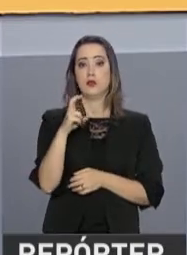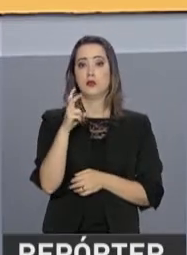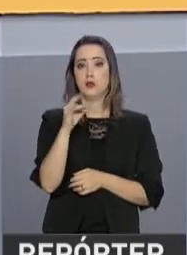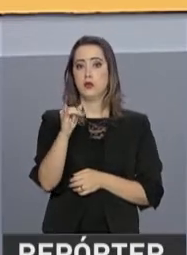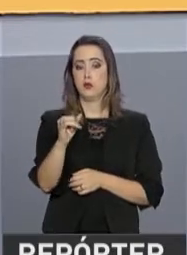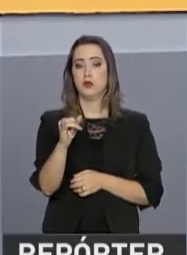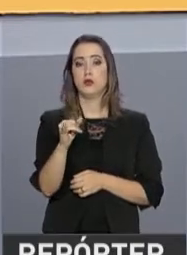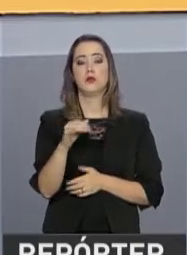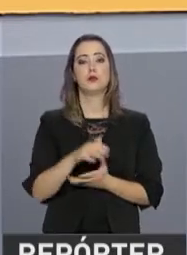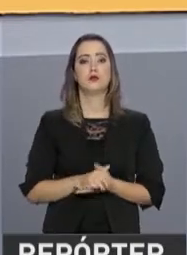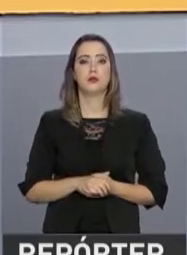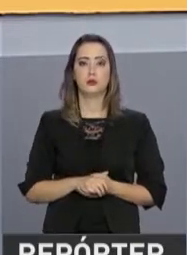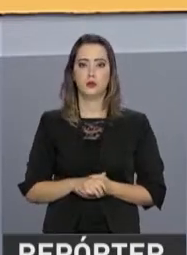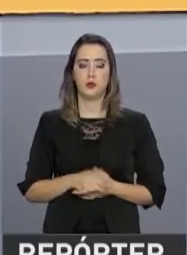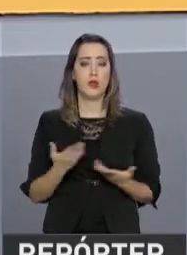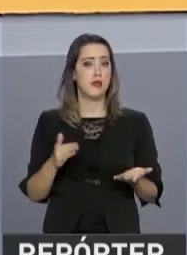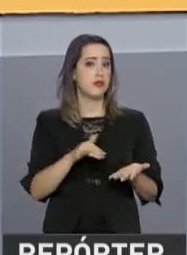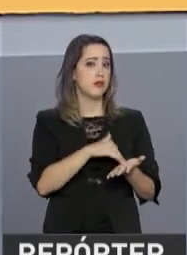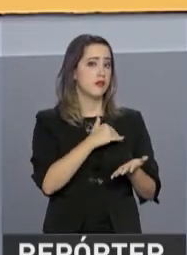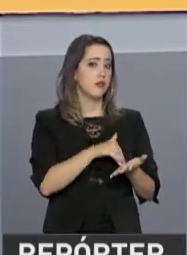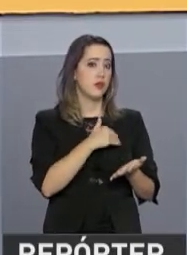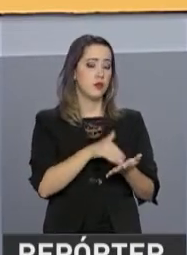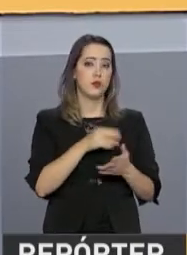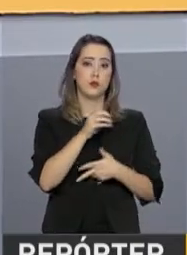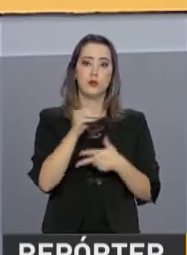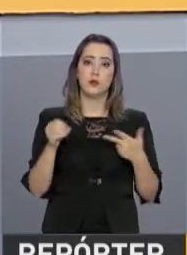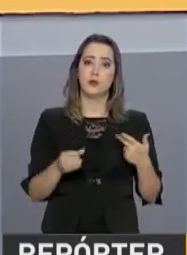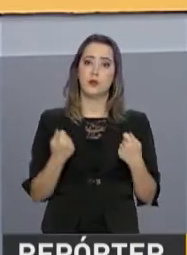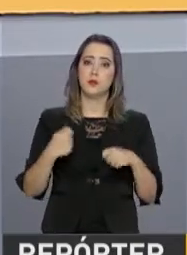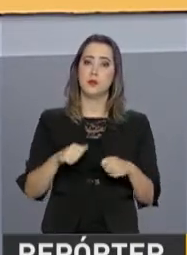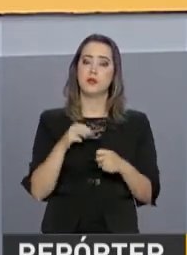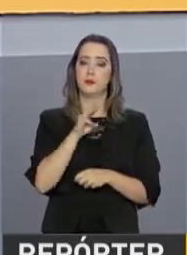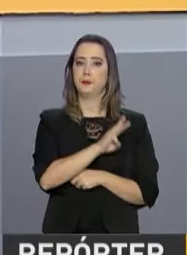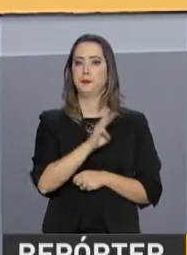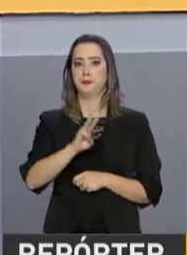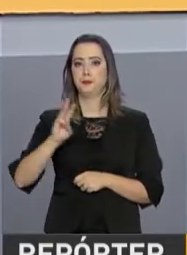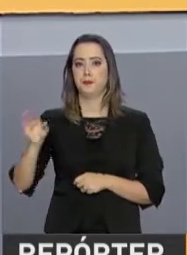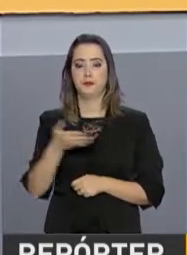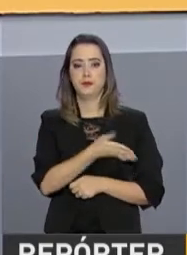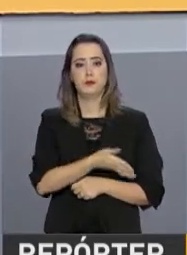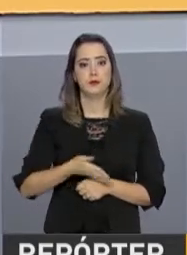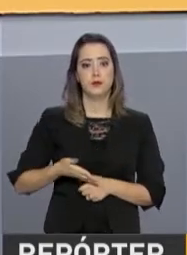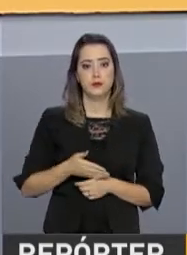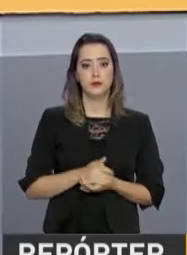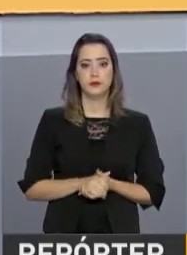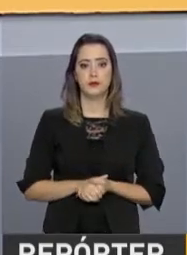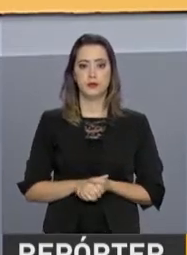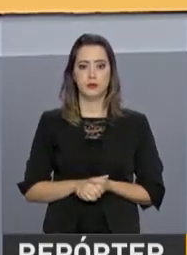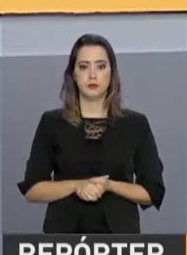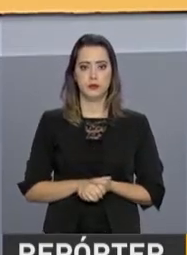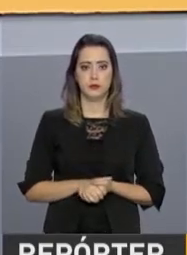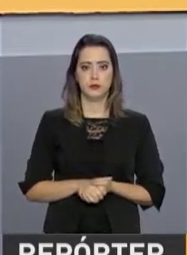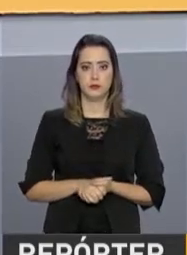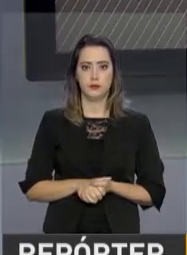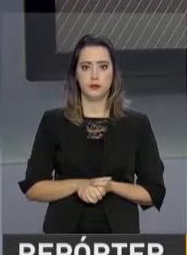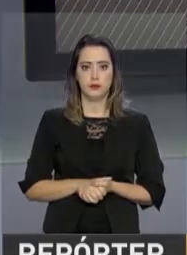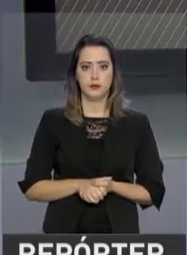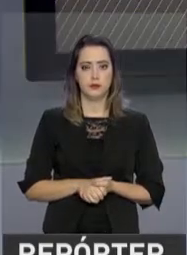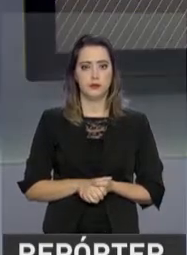cinco dias úteis as inscrições para o enem devem ser feitas pela internet na página do participante